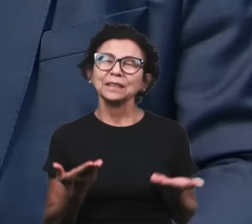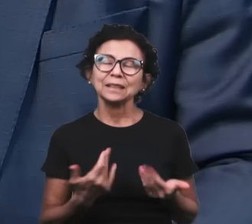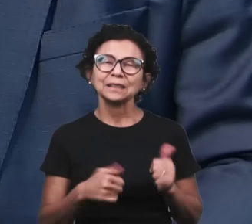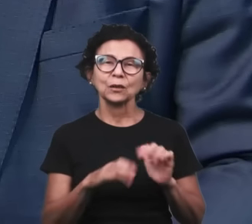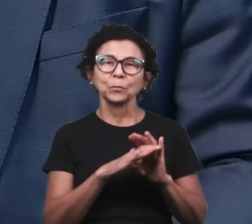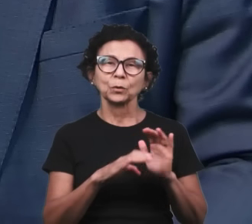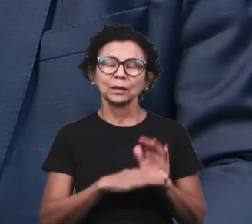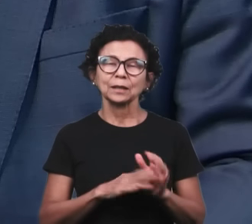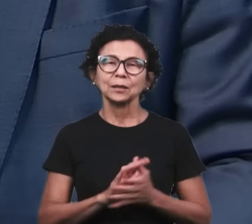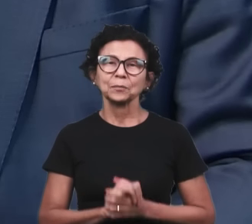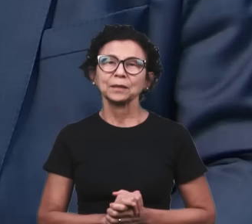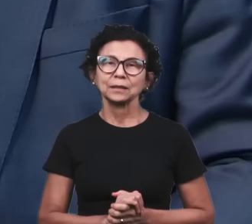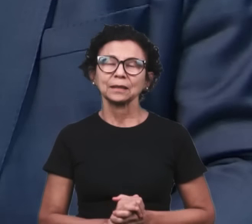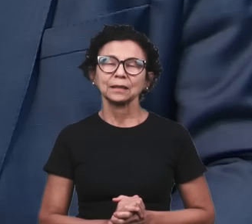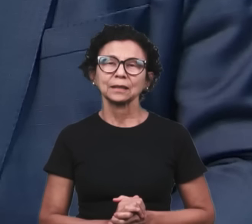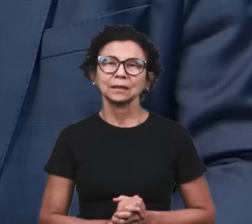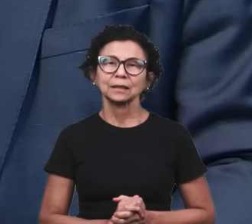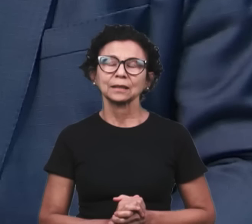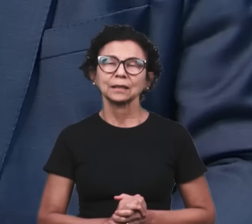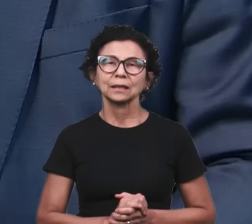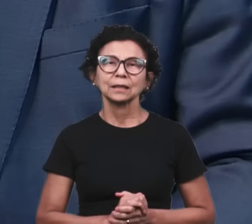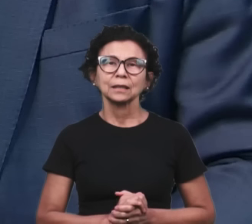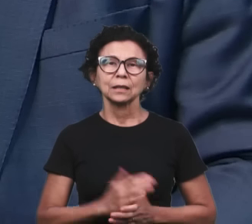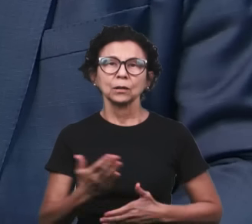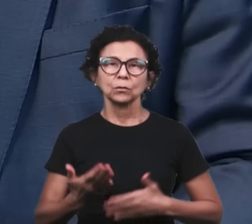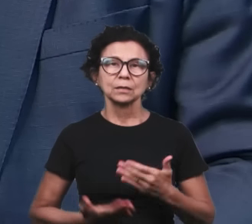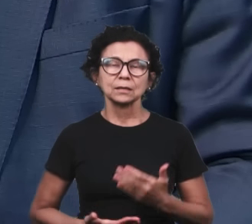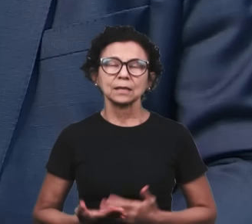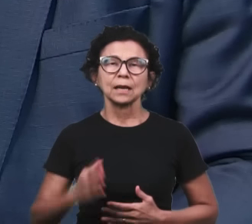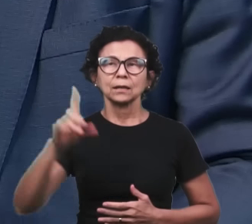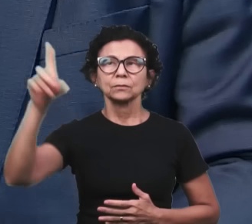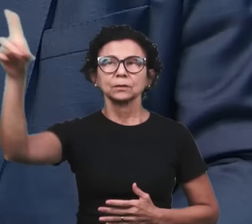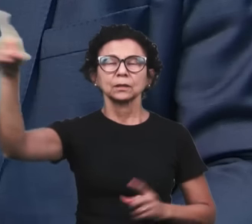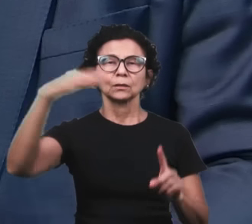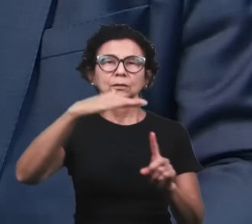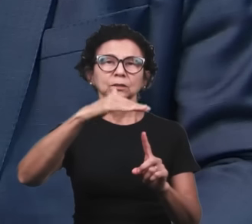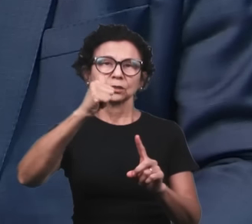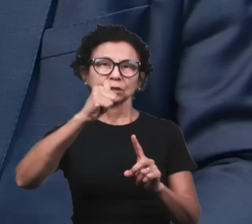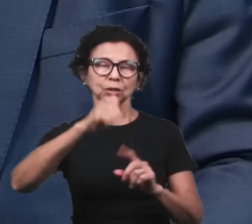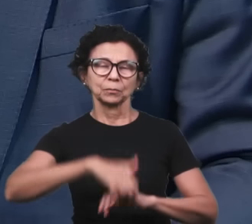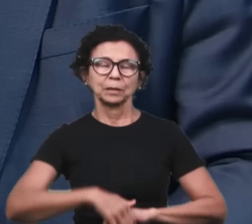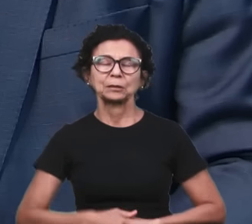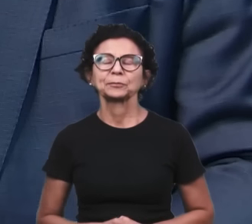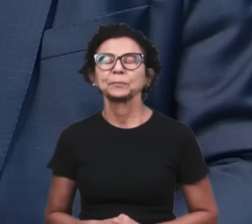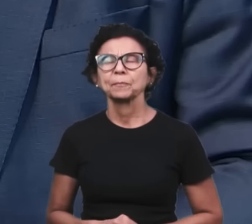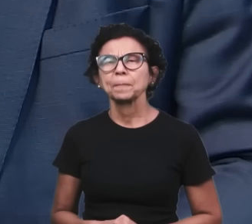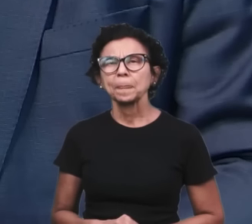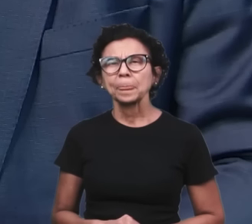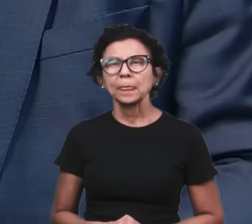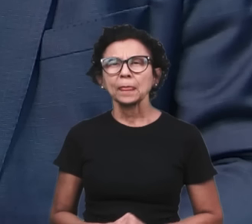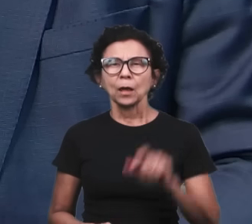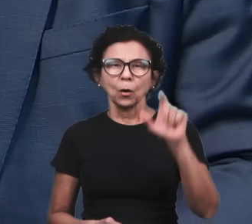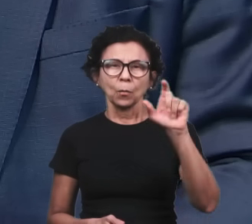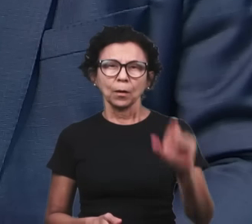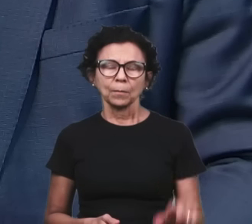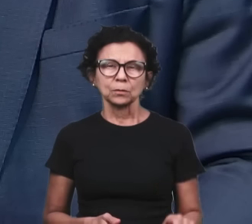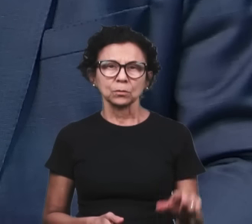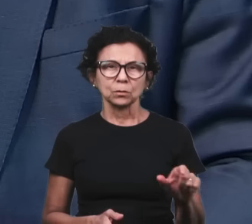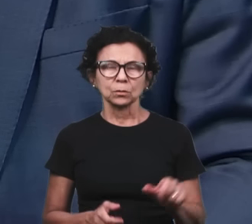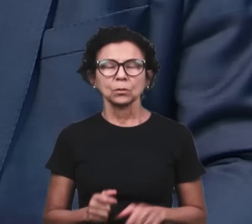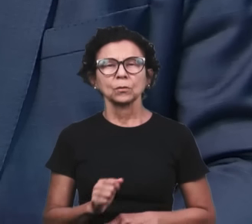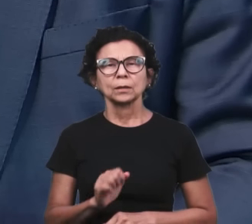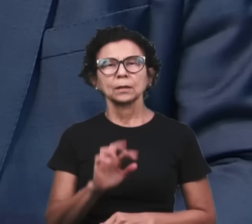do Servo. E hoje o personagem a ser estudado é Abacuque,